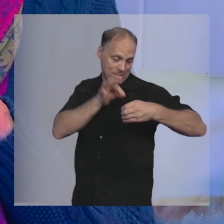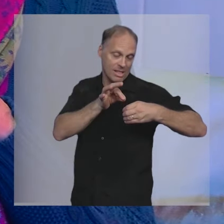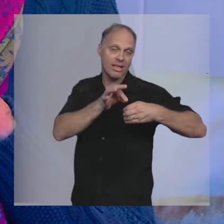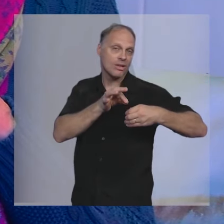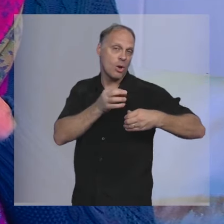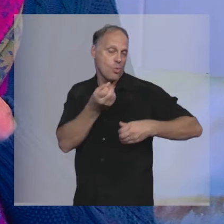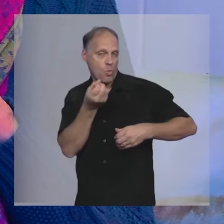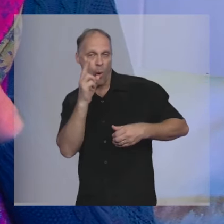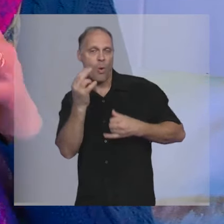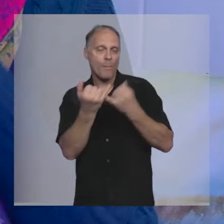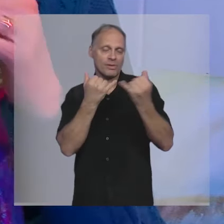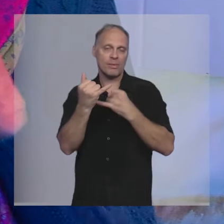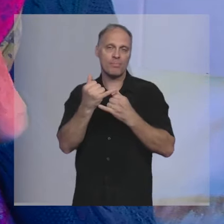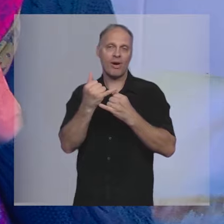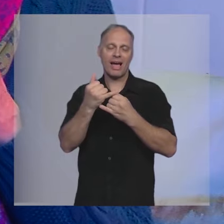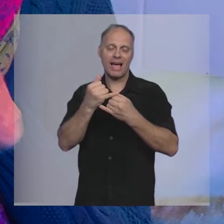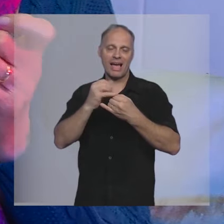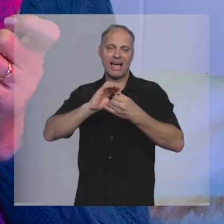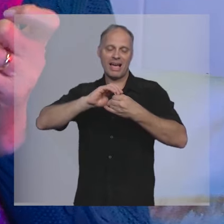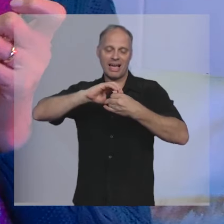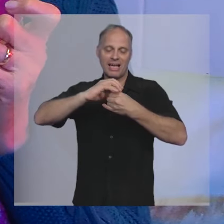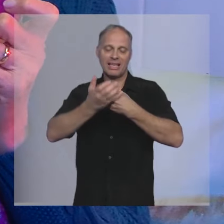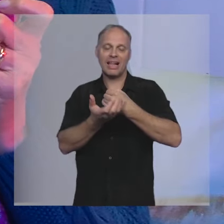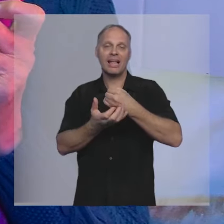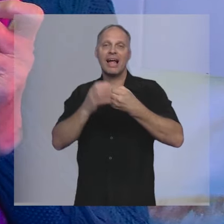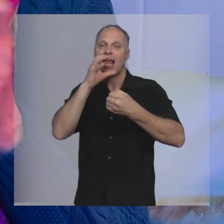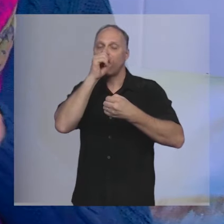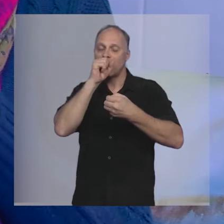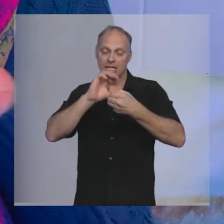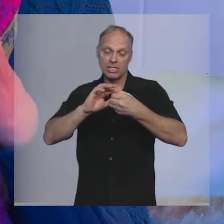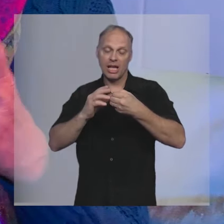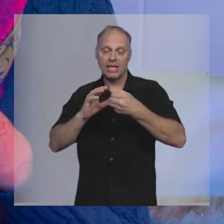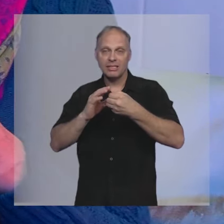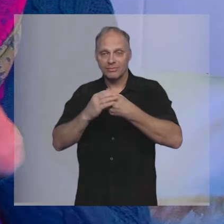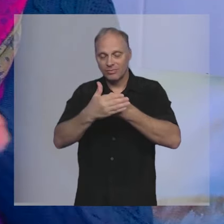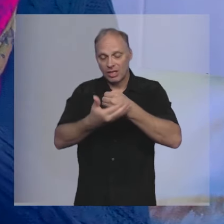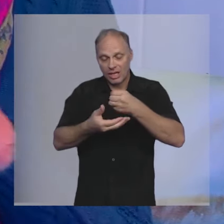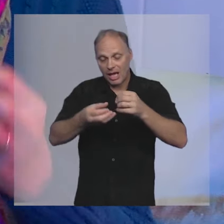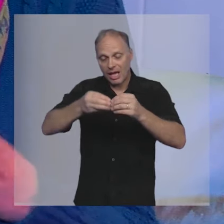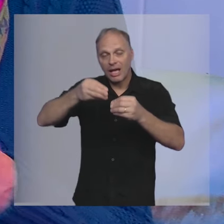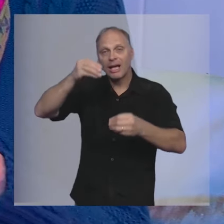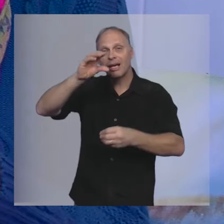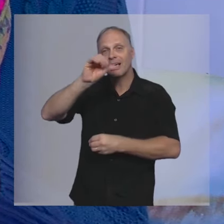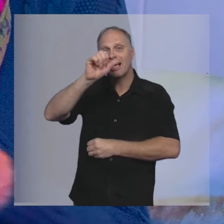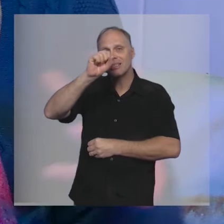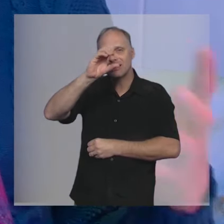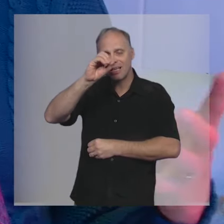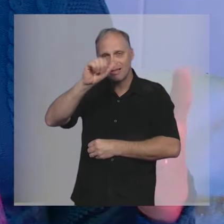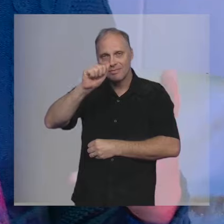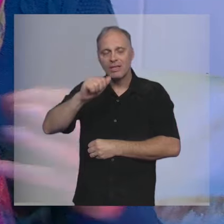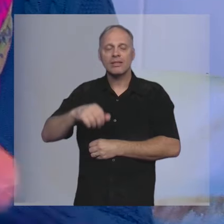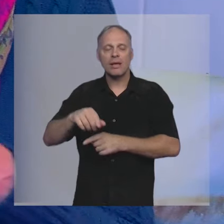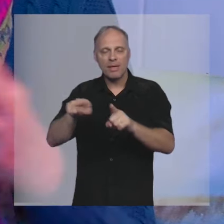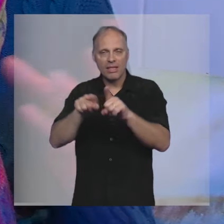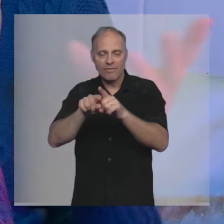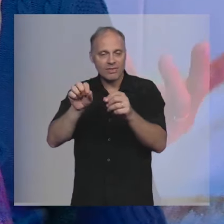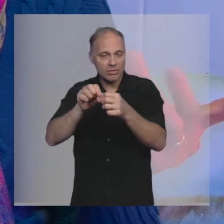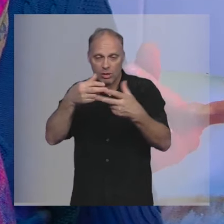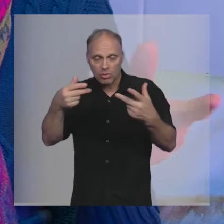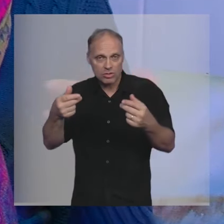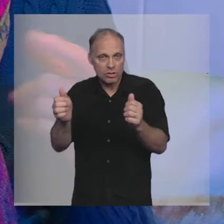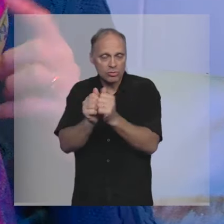uma casca de laranja com um cadeado, umas coisas assim. E eu gosto de espaço,